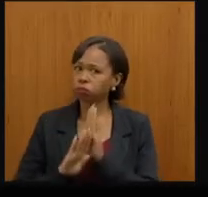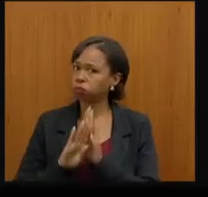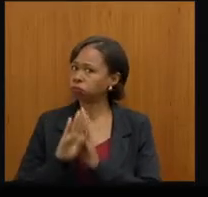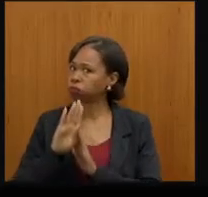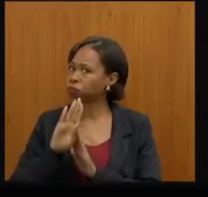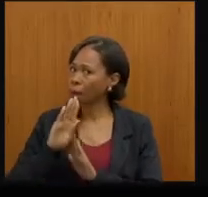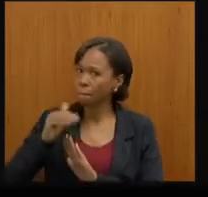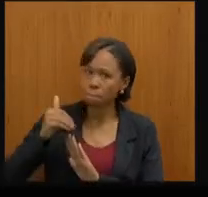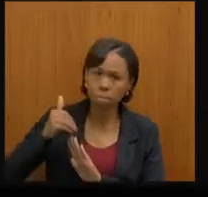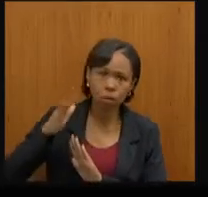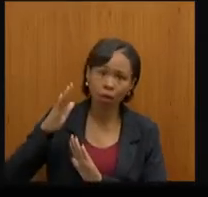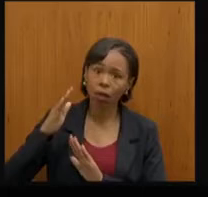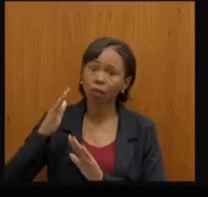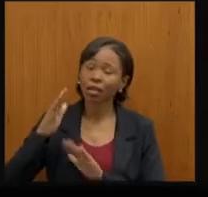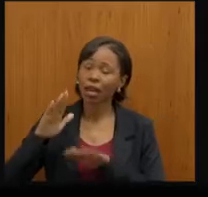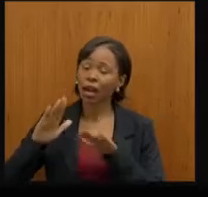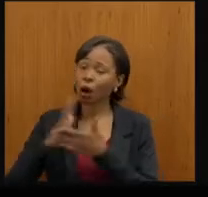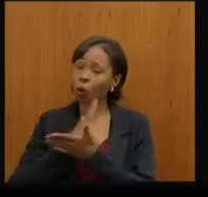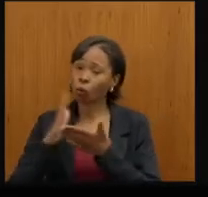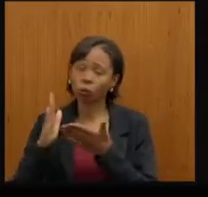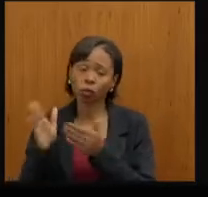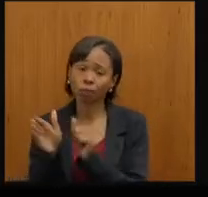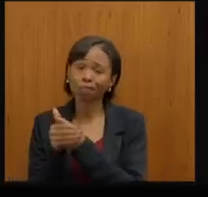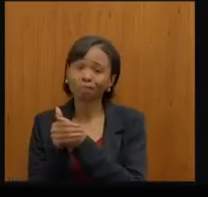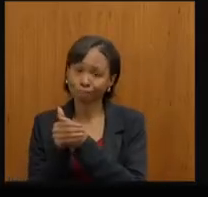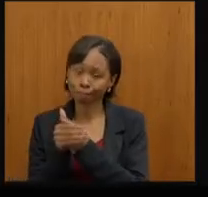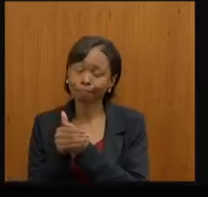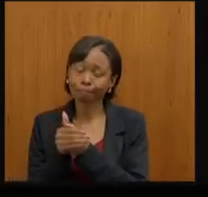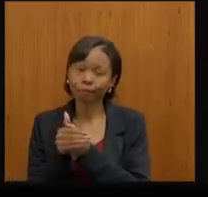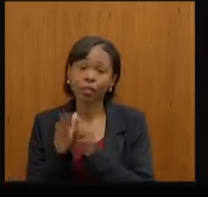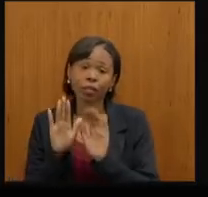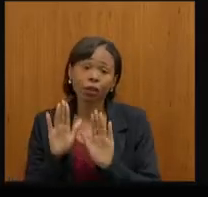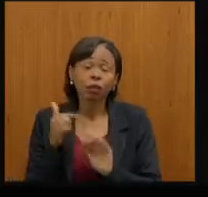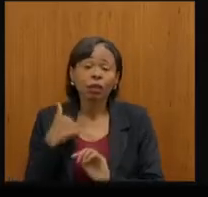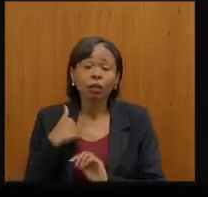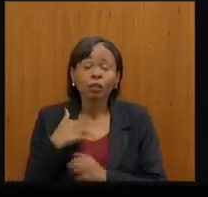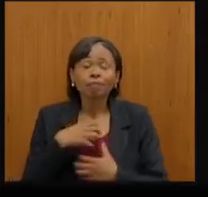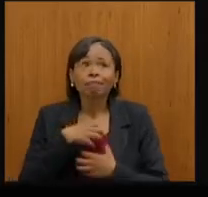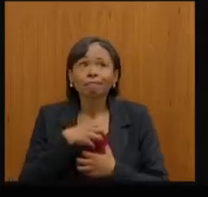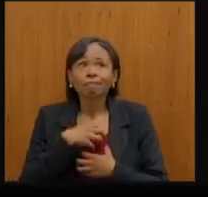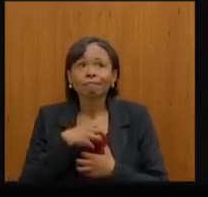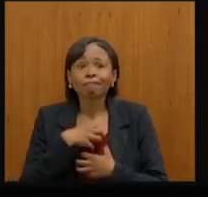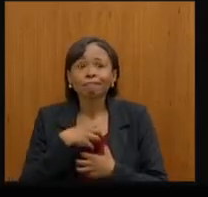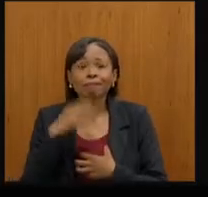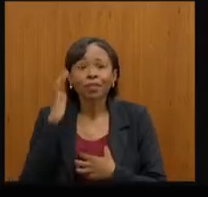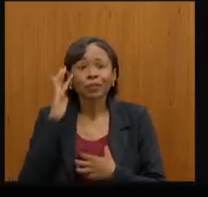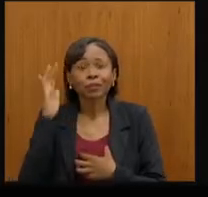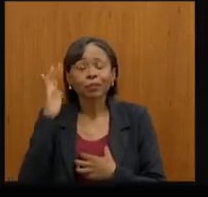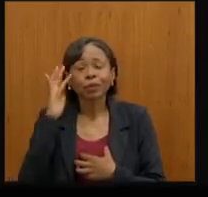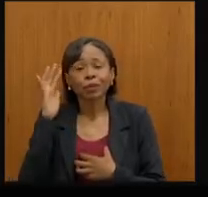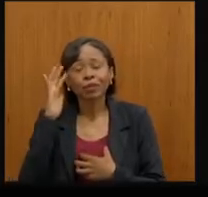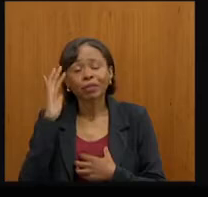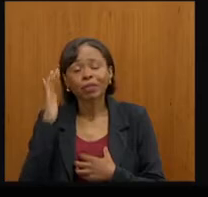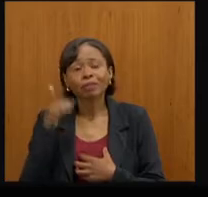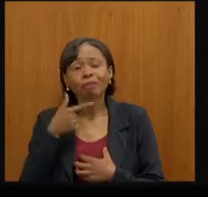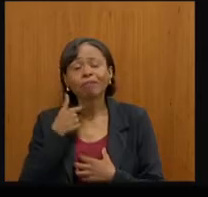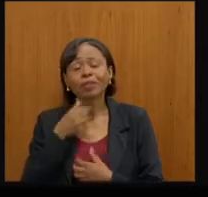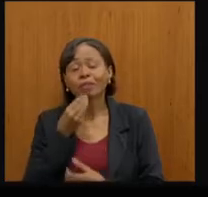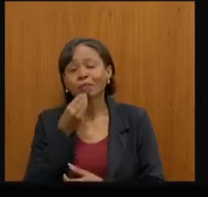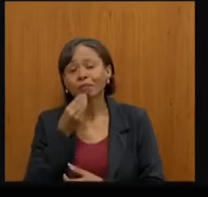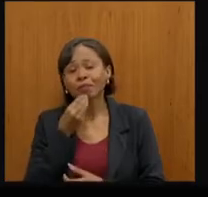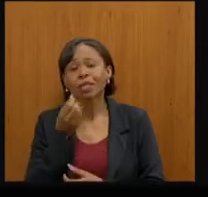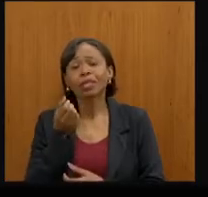Nunca chegam a fazer então eu fico olhando que se a gente tocar-lhe Capcom